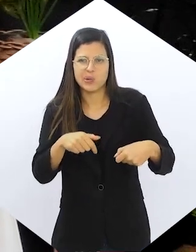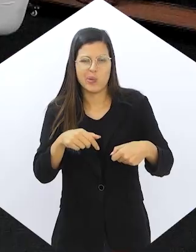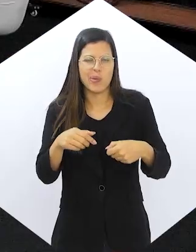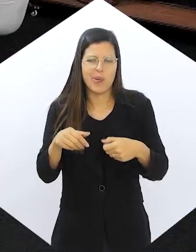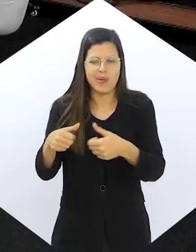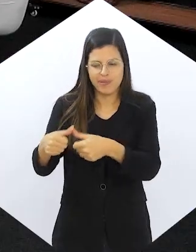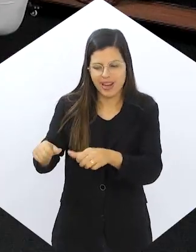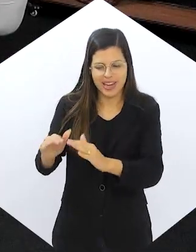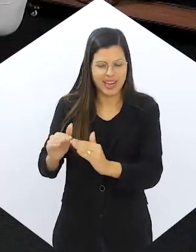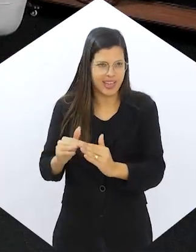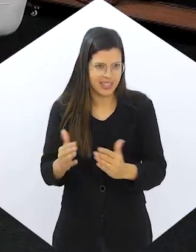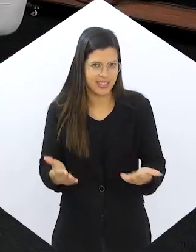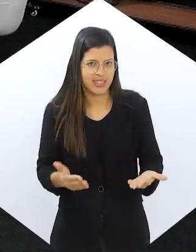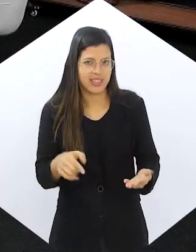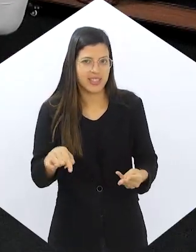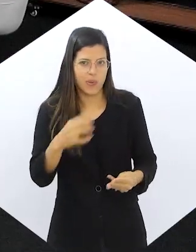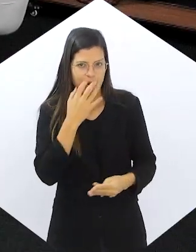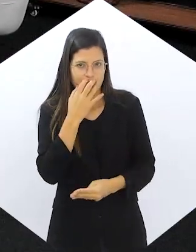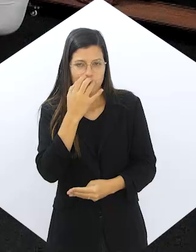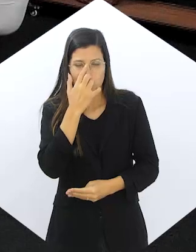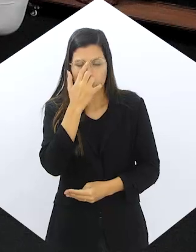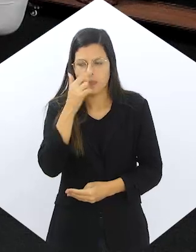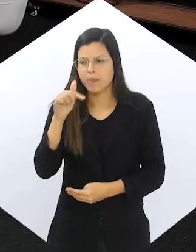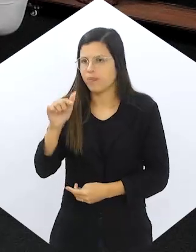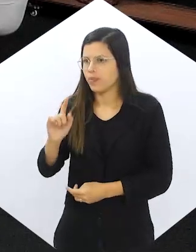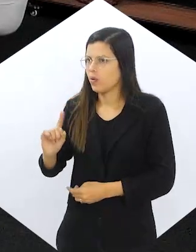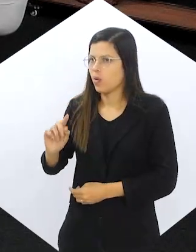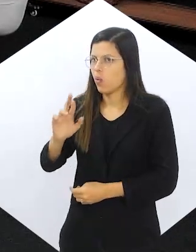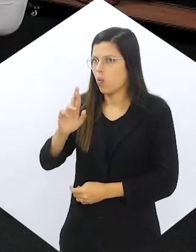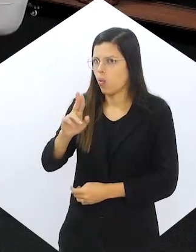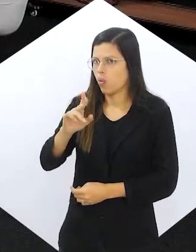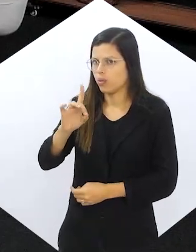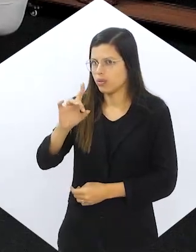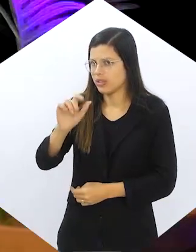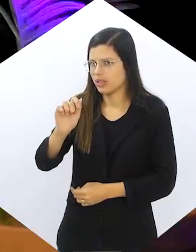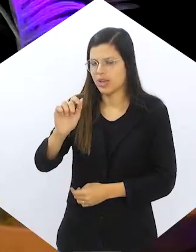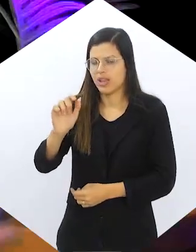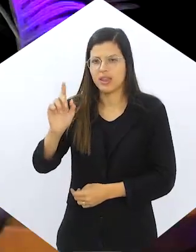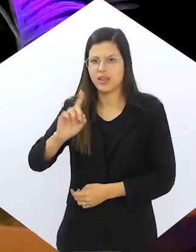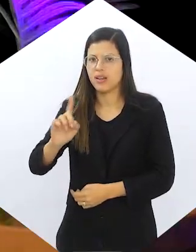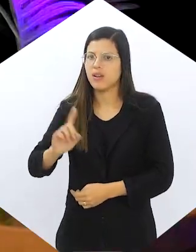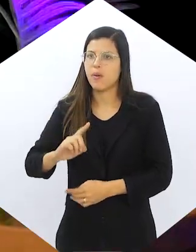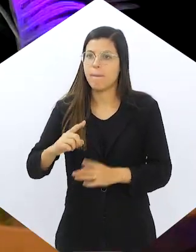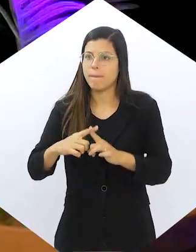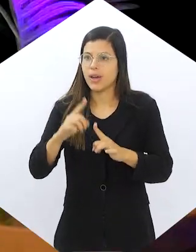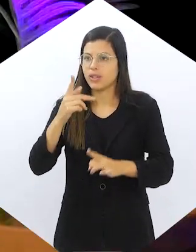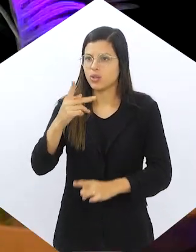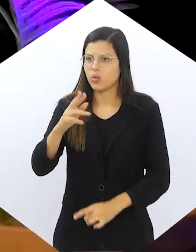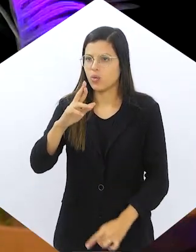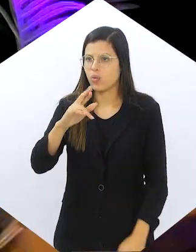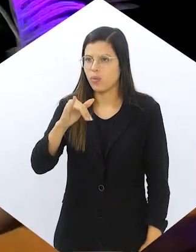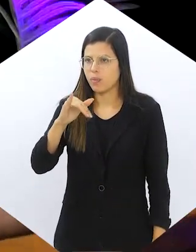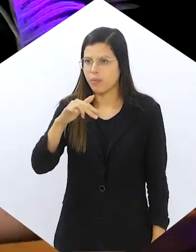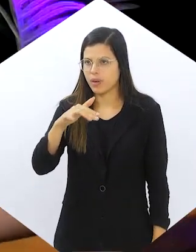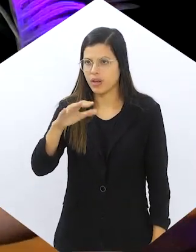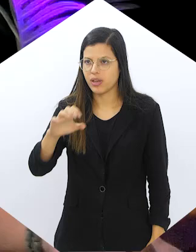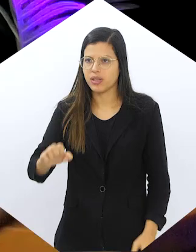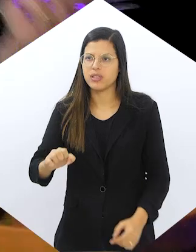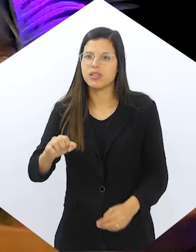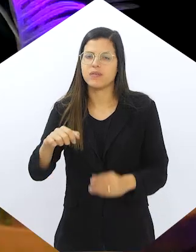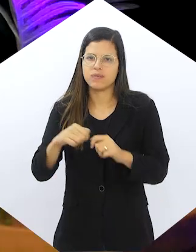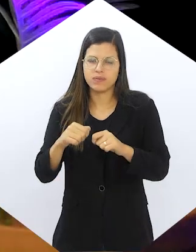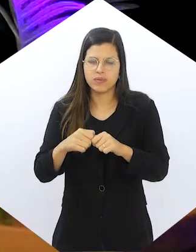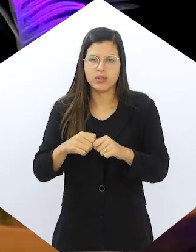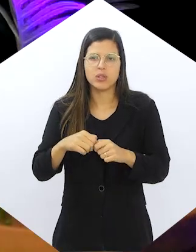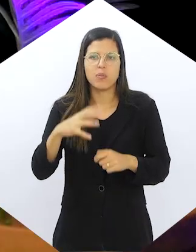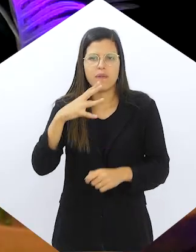ele no bagageiro? Com o Rudá, não. Com o Prince, antes de existir a lei, ele fez uma viagem de